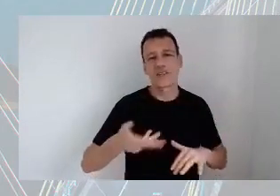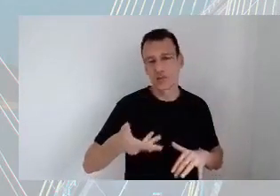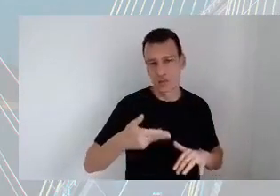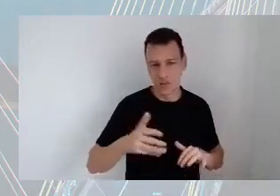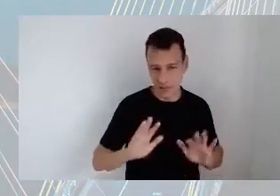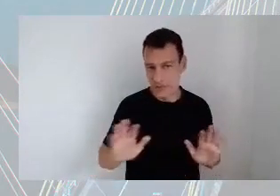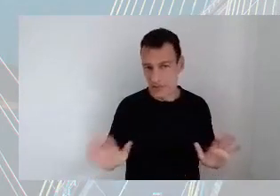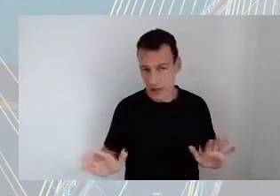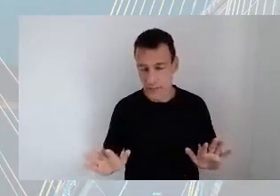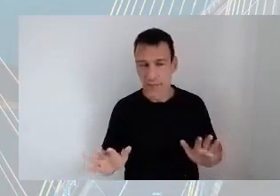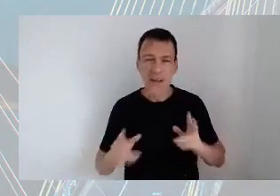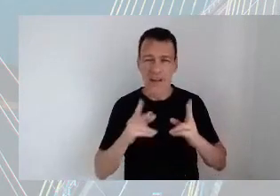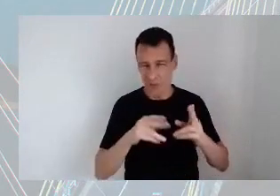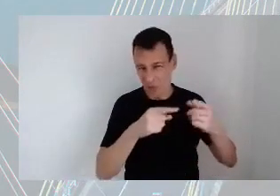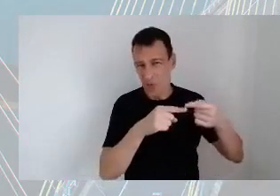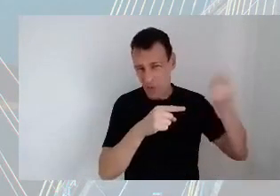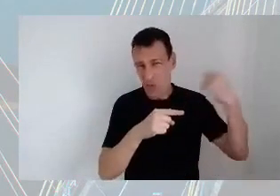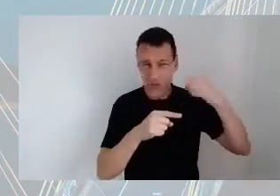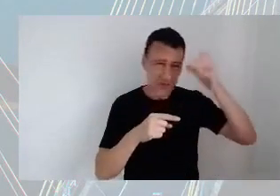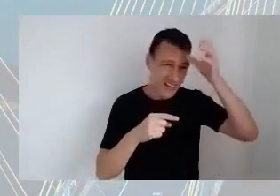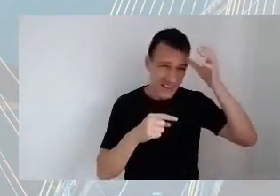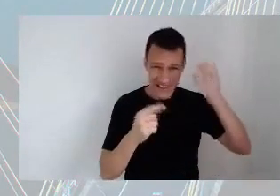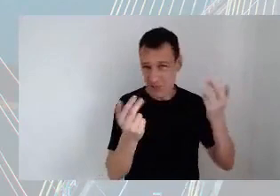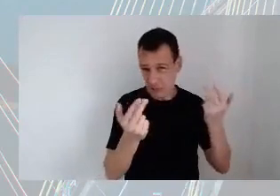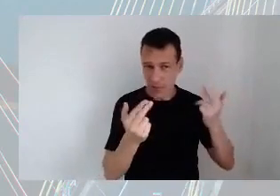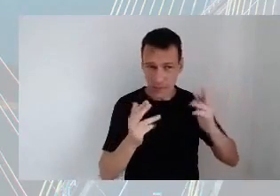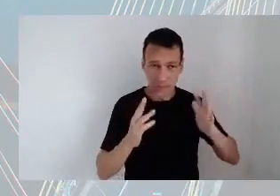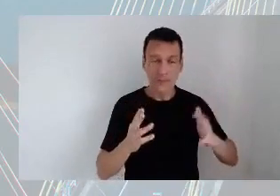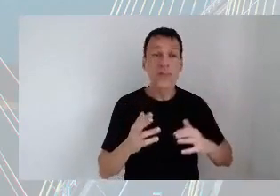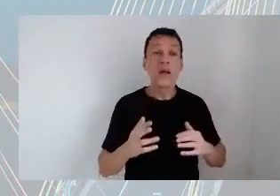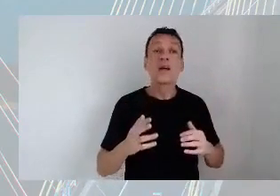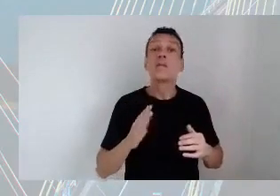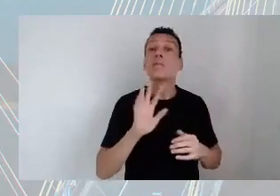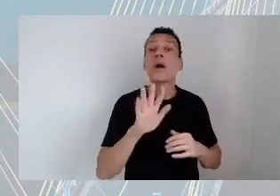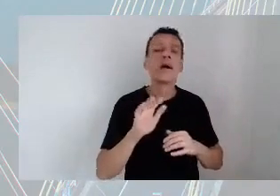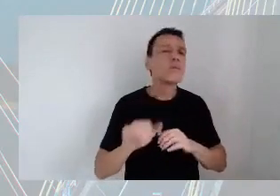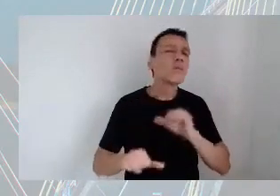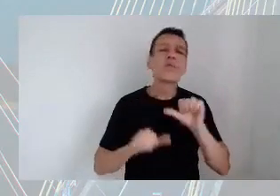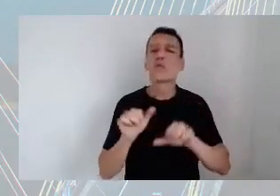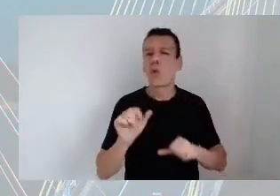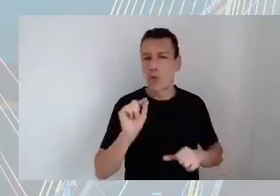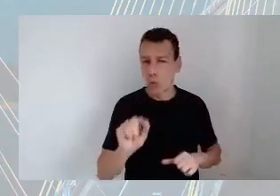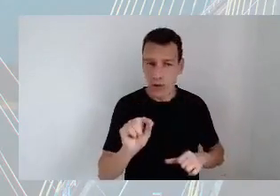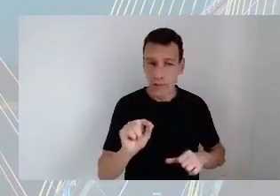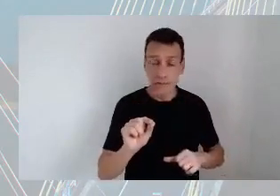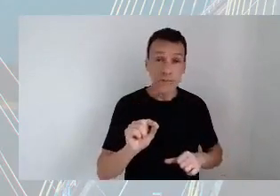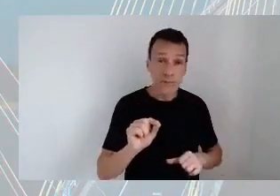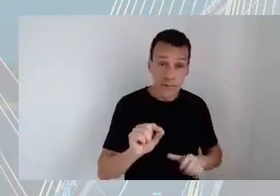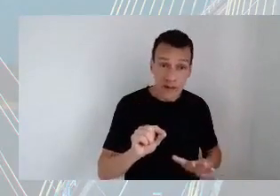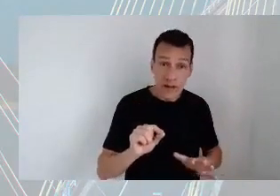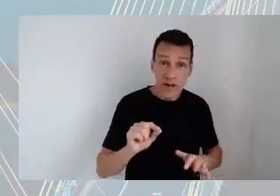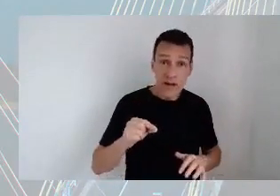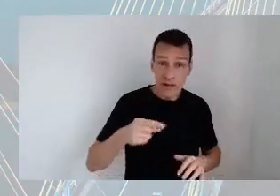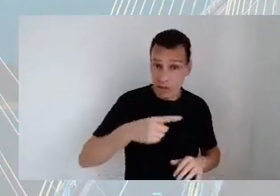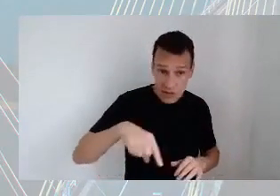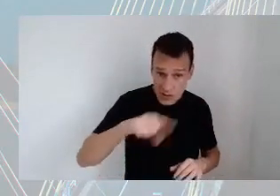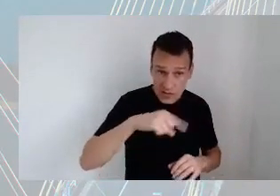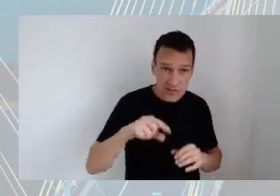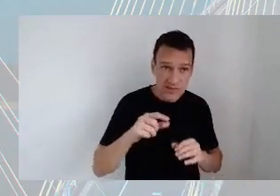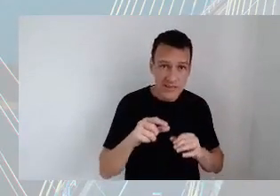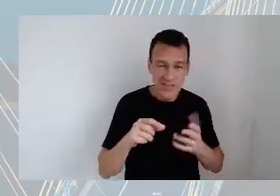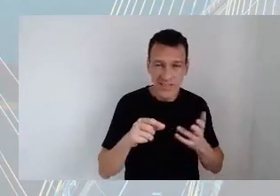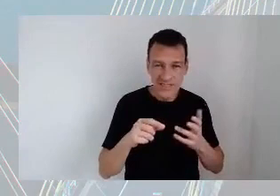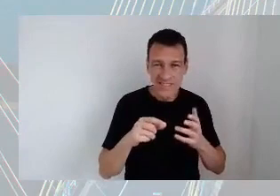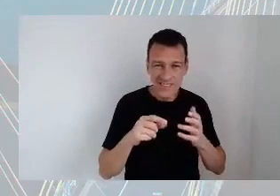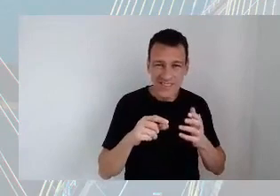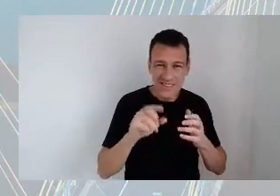é a grande mudança nisso? É que, enquanto tudo isso está acontecendo, enquanto o idealizador desse projeto, enfim, no